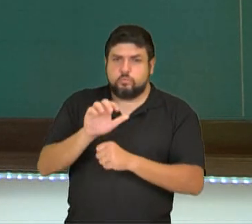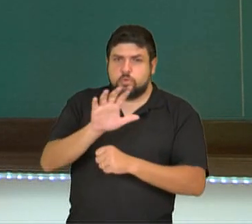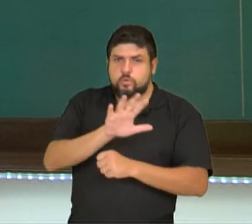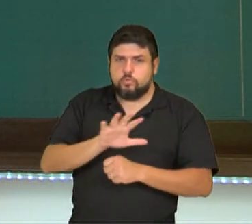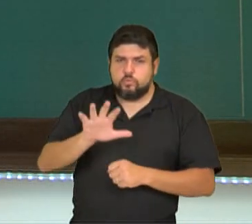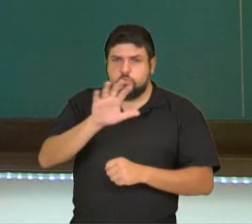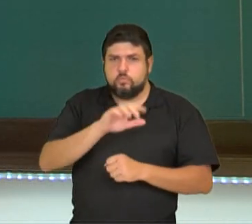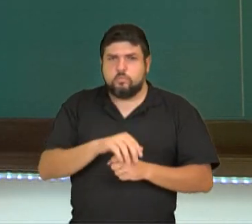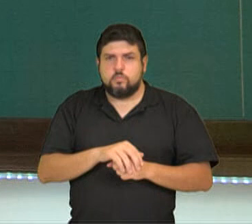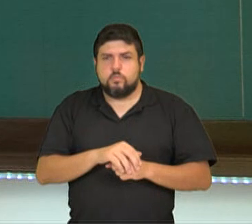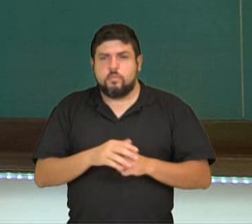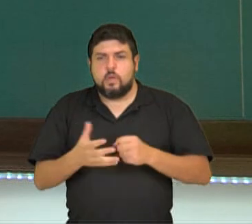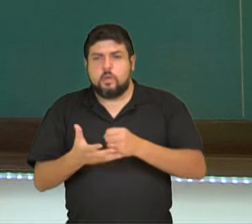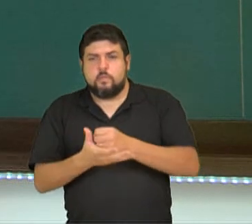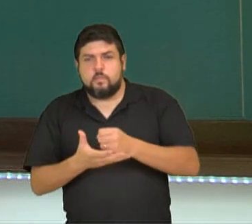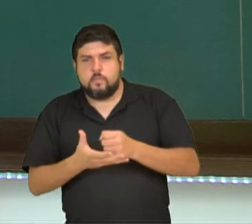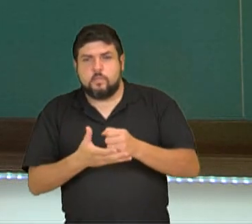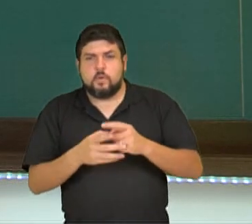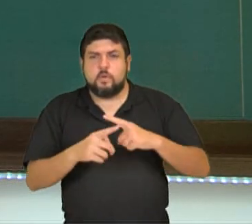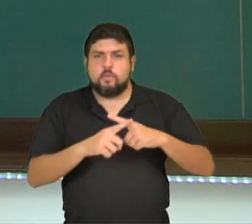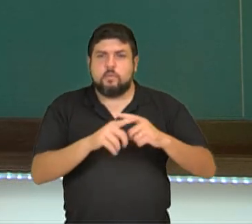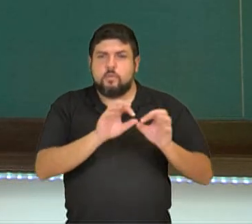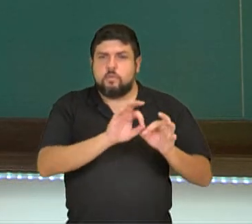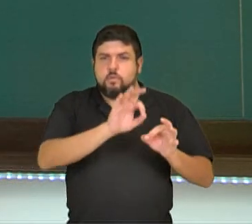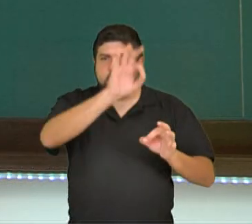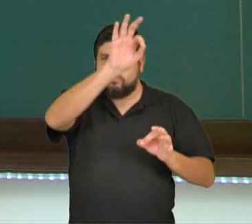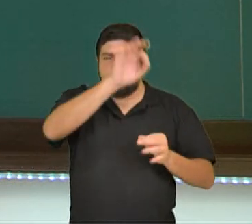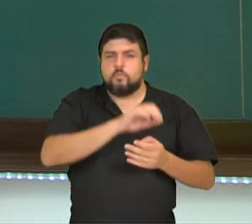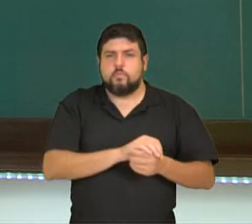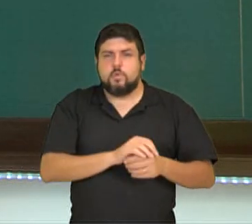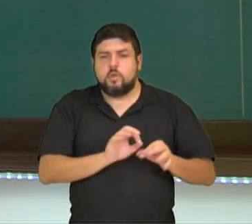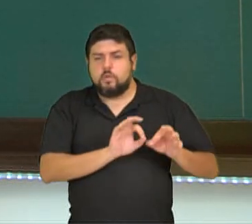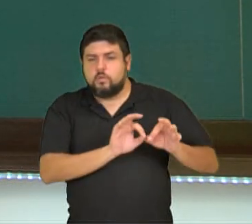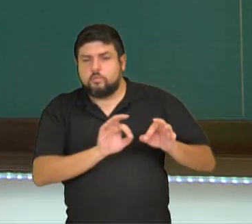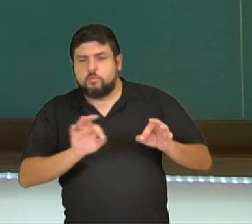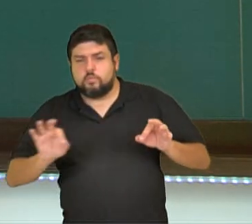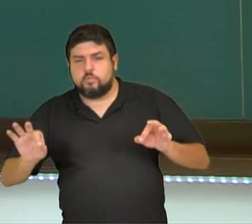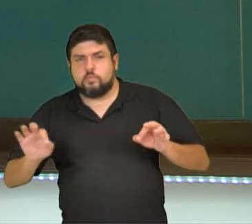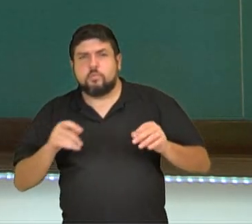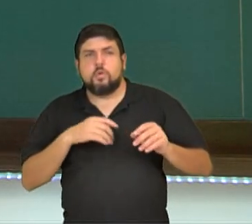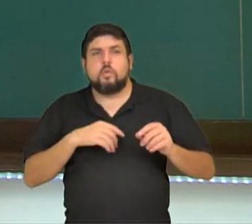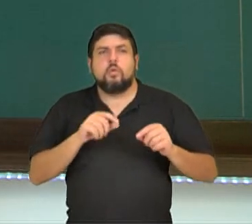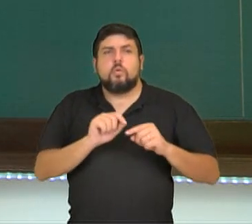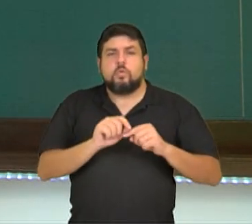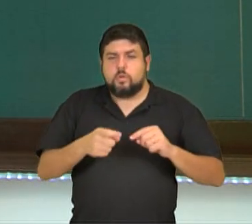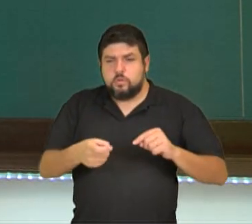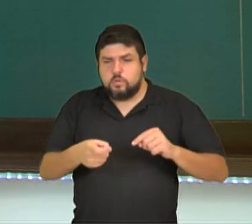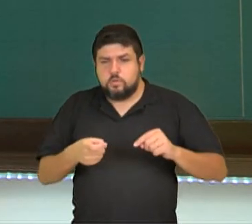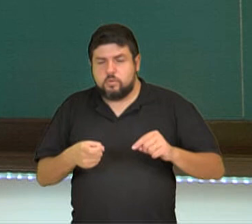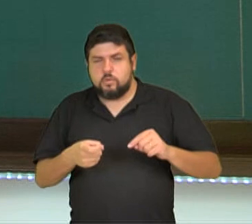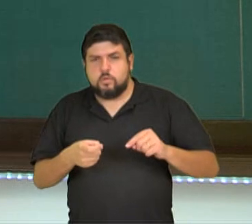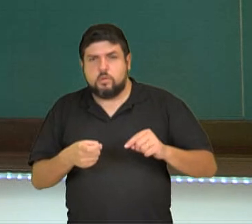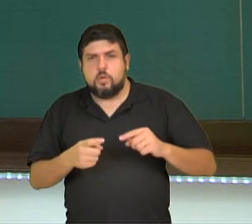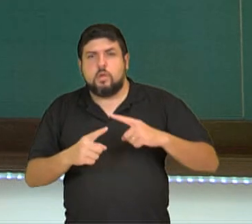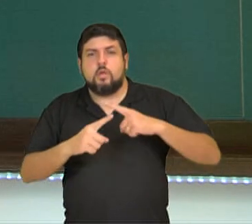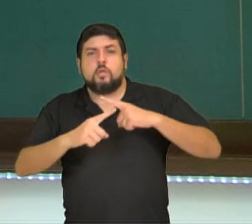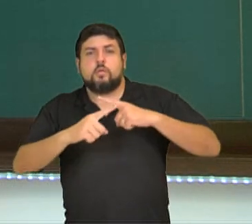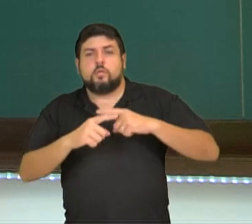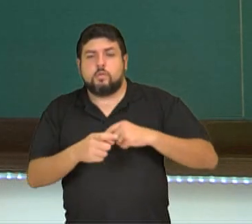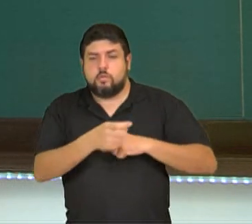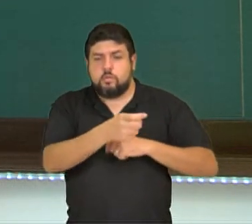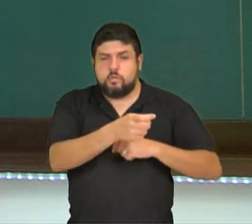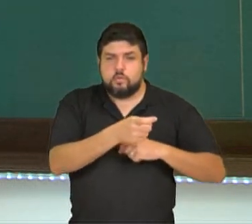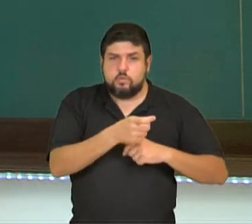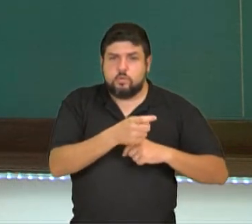vezes altura. Eu pego a base inteira dessa estrutura, que é x, vezes a altura inteira, que é esses